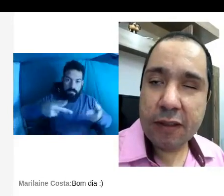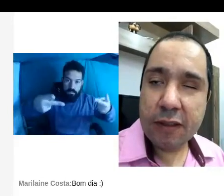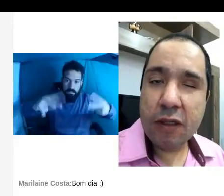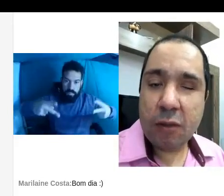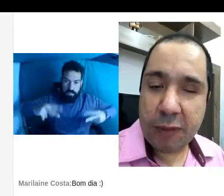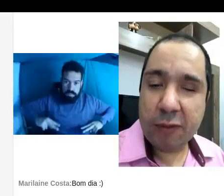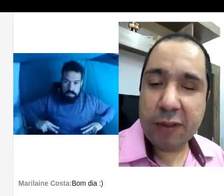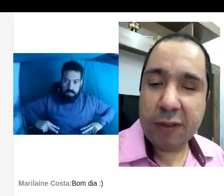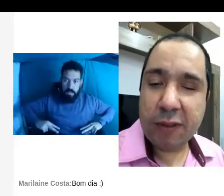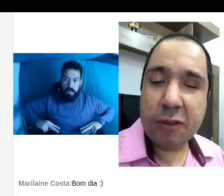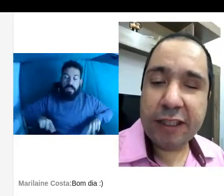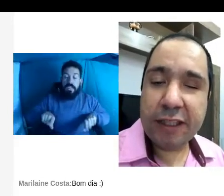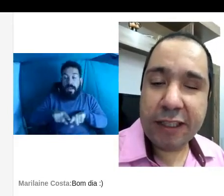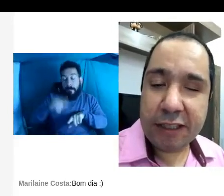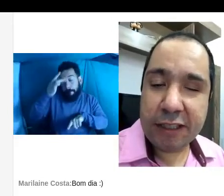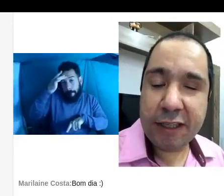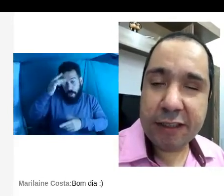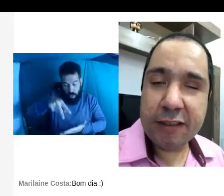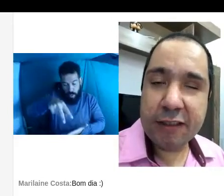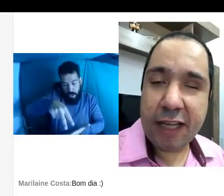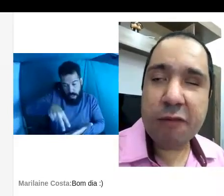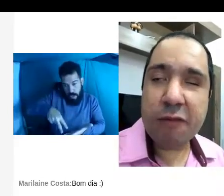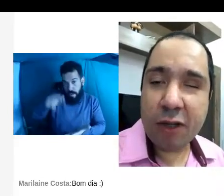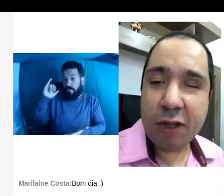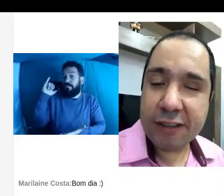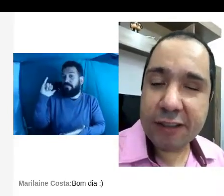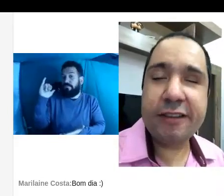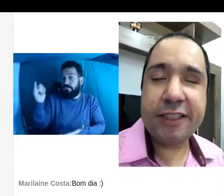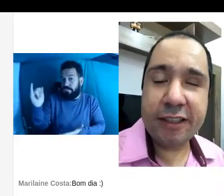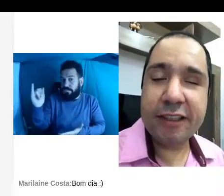pelo narrador, que é aquele que vai dar voz